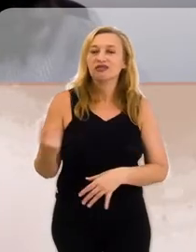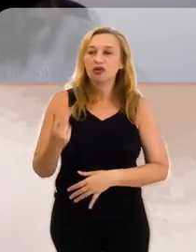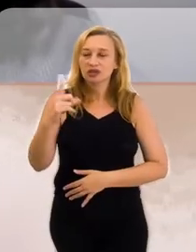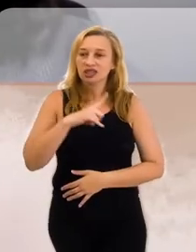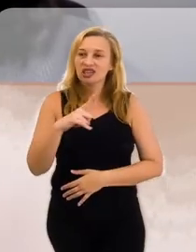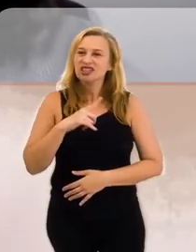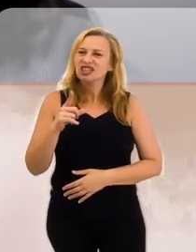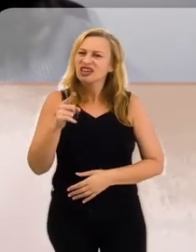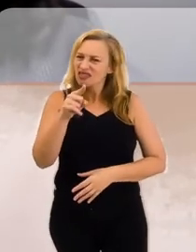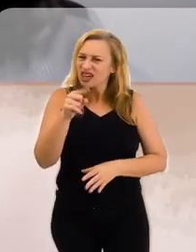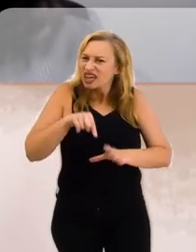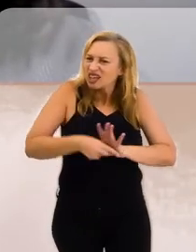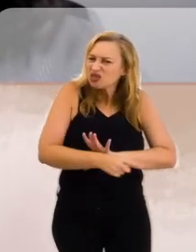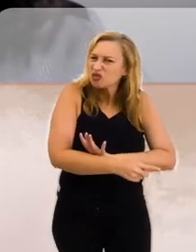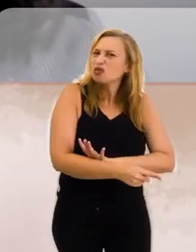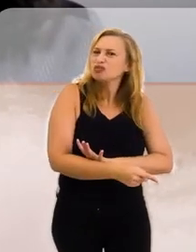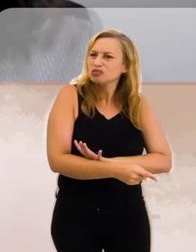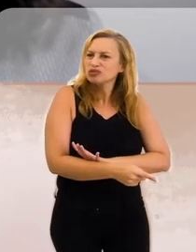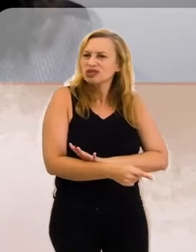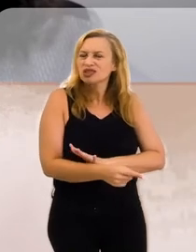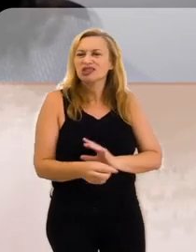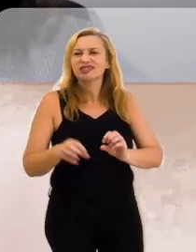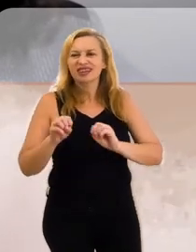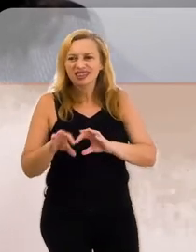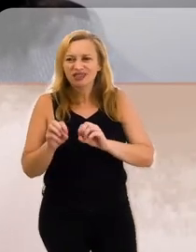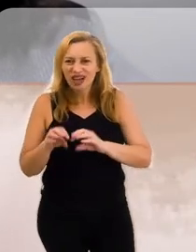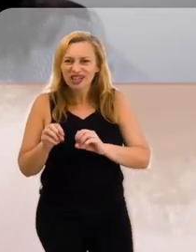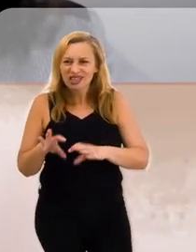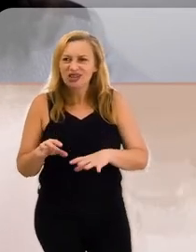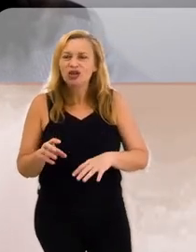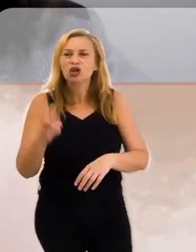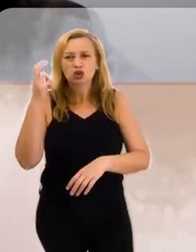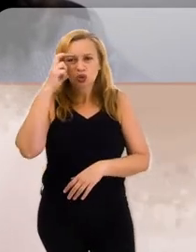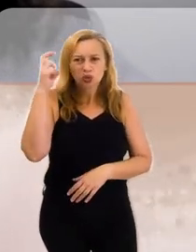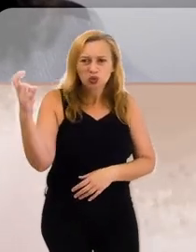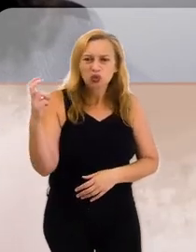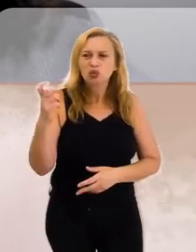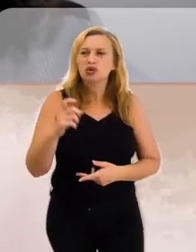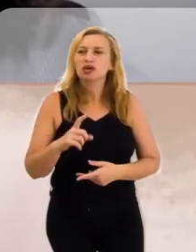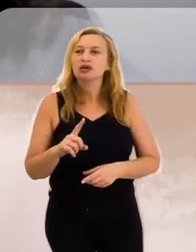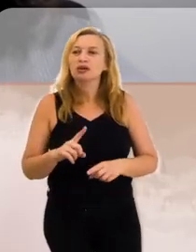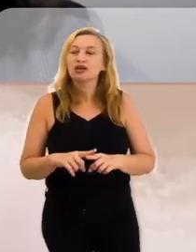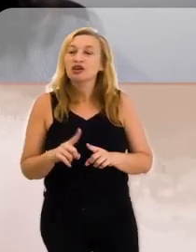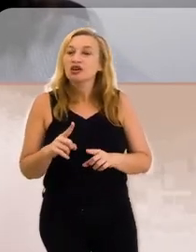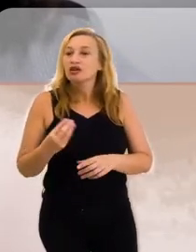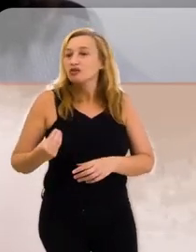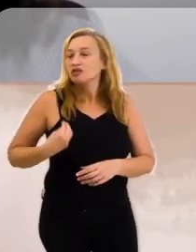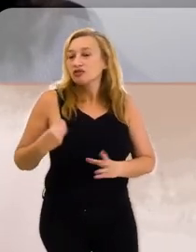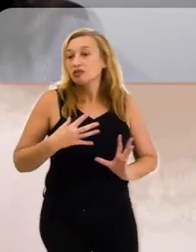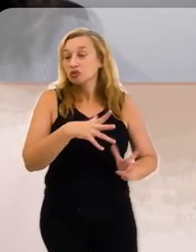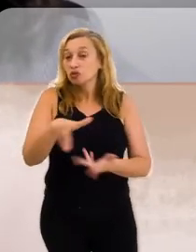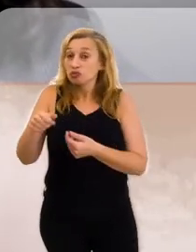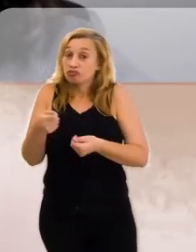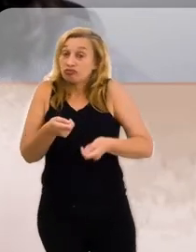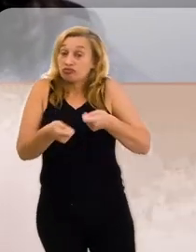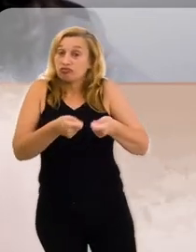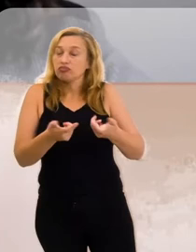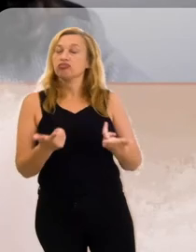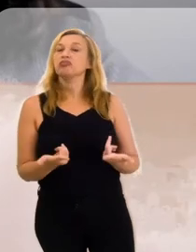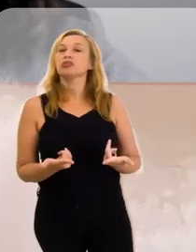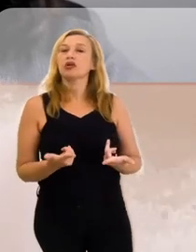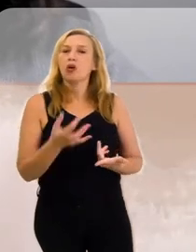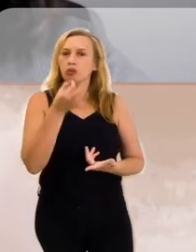portanto você percebe que vai lá em questão de educação acreditam essa Cultura o mundo muito